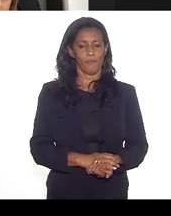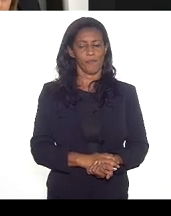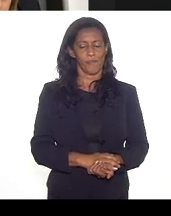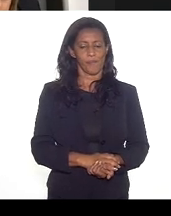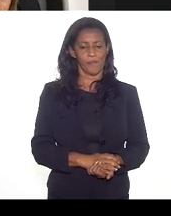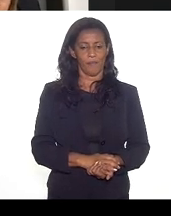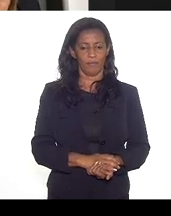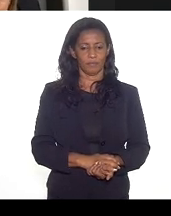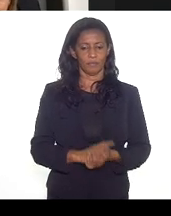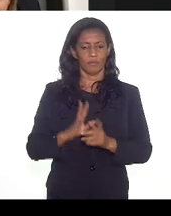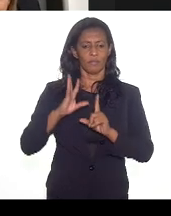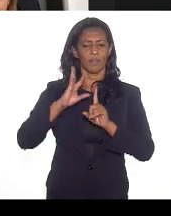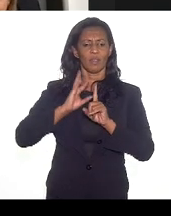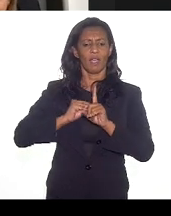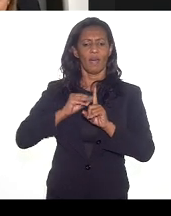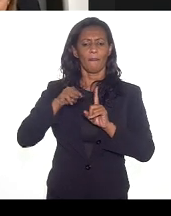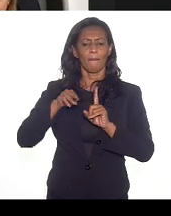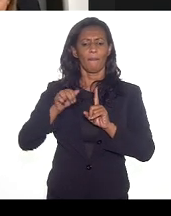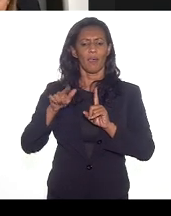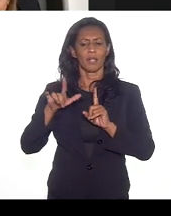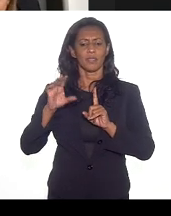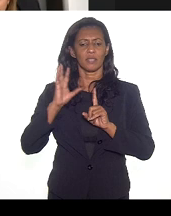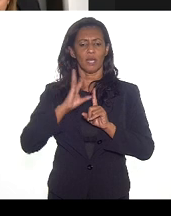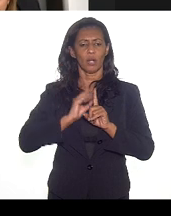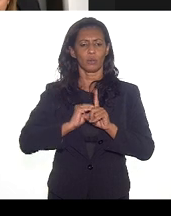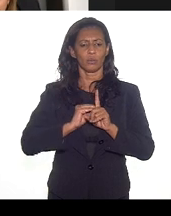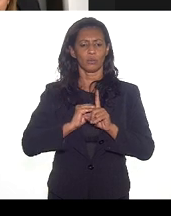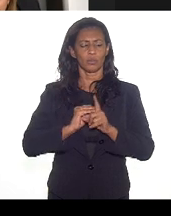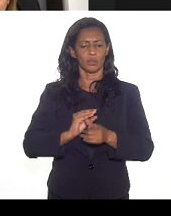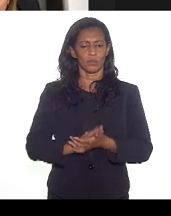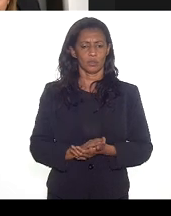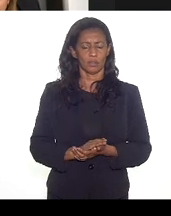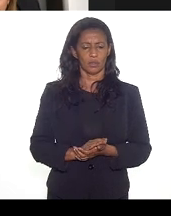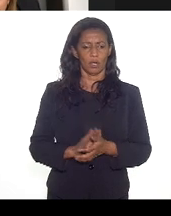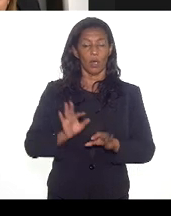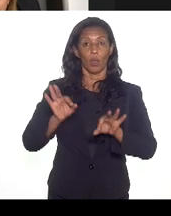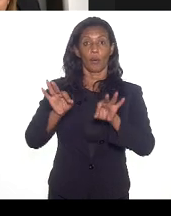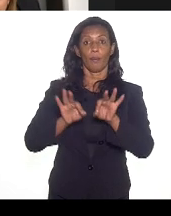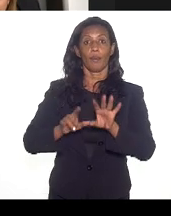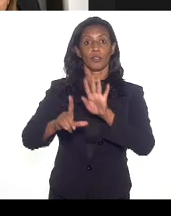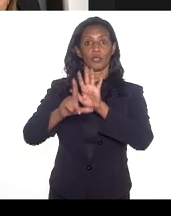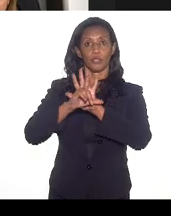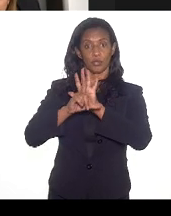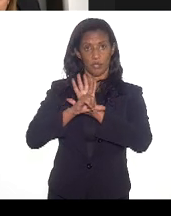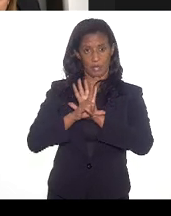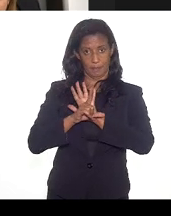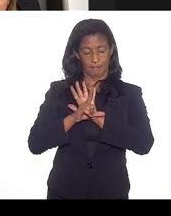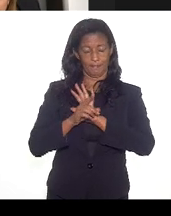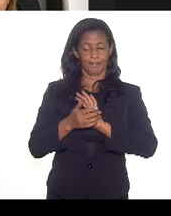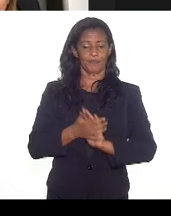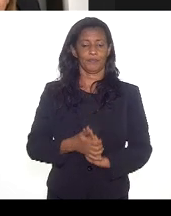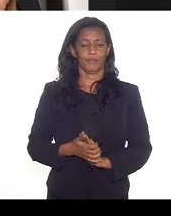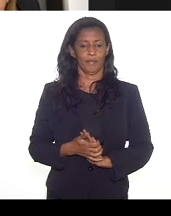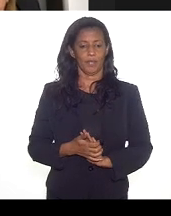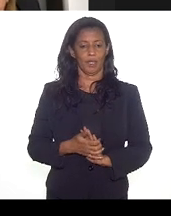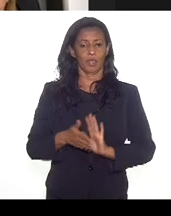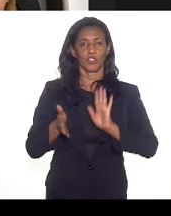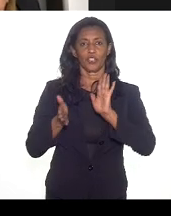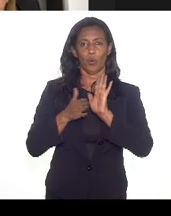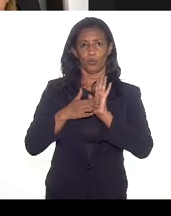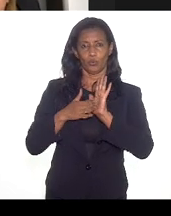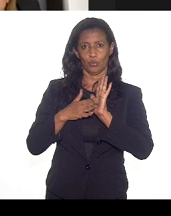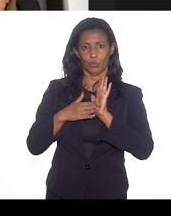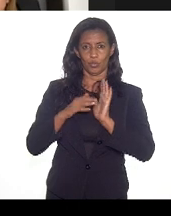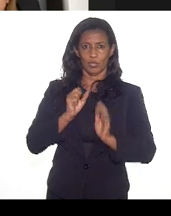Marcelo, seu som está aberto, Marcelo. Ok. Projeto de lei 4053 de 21, de autoria do